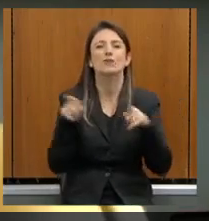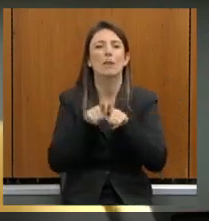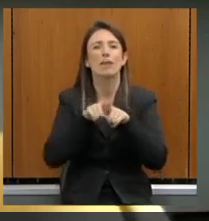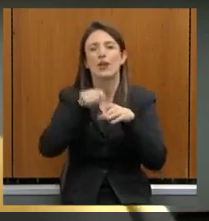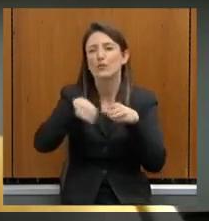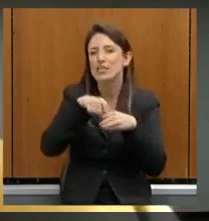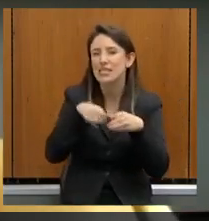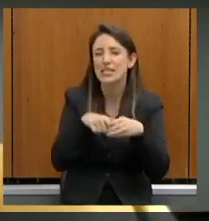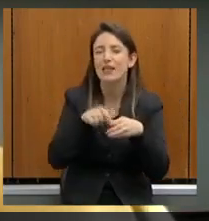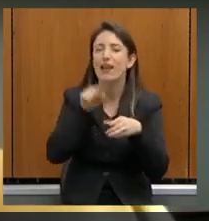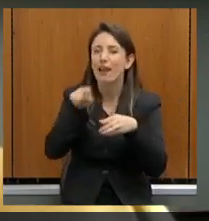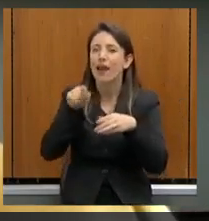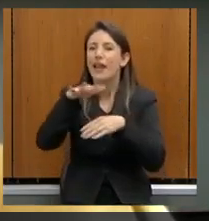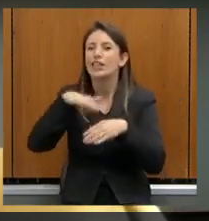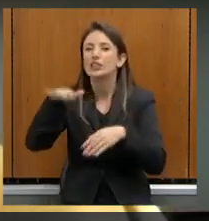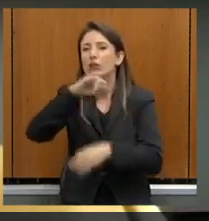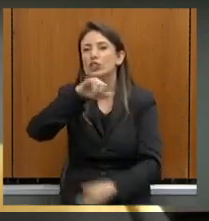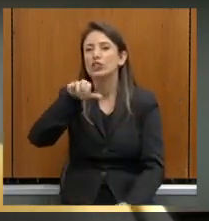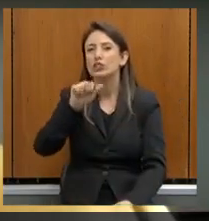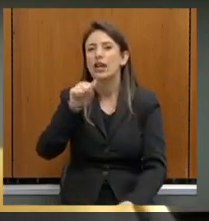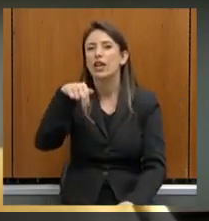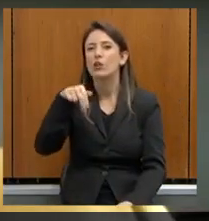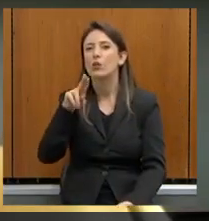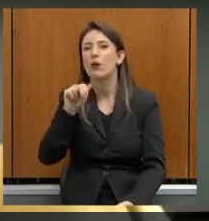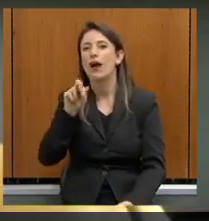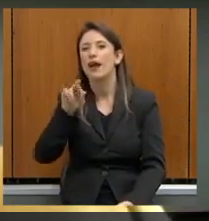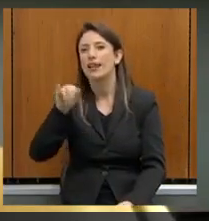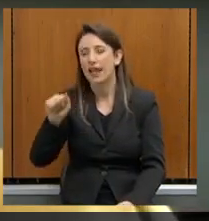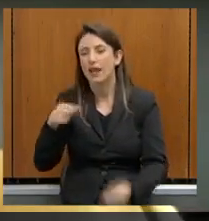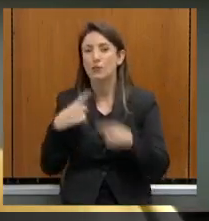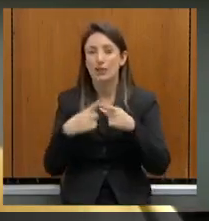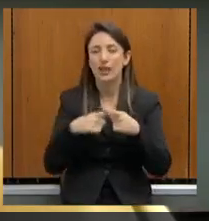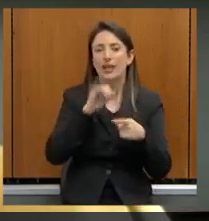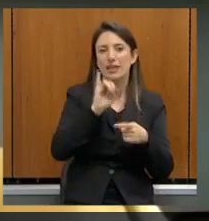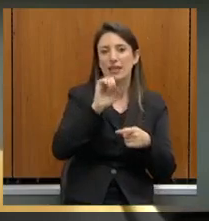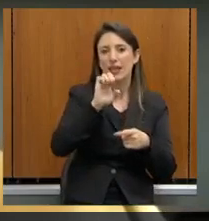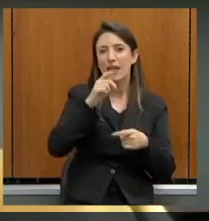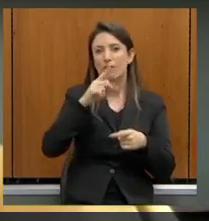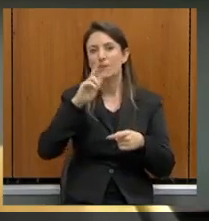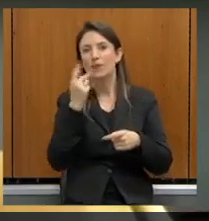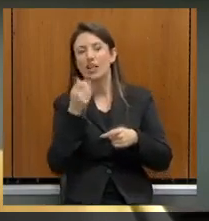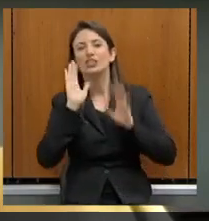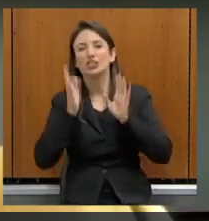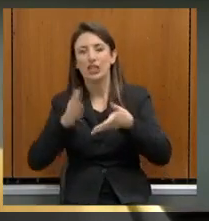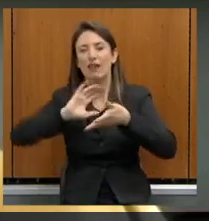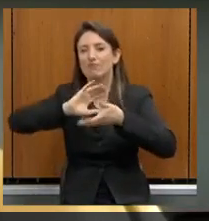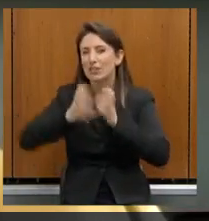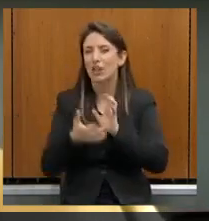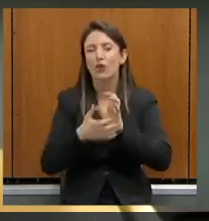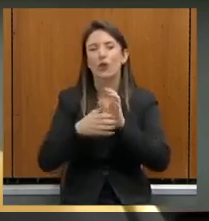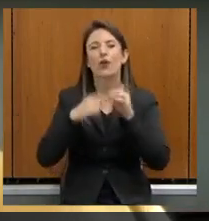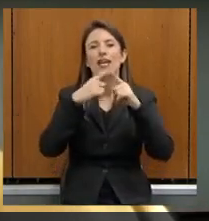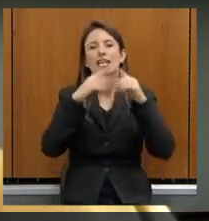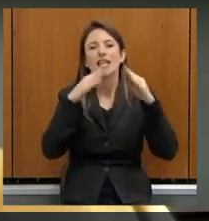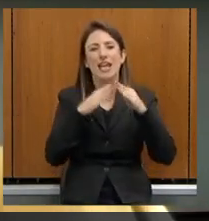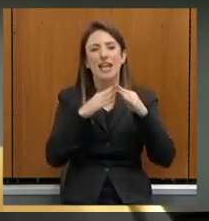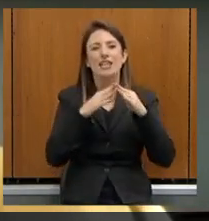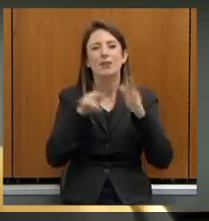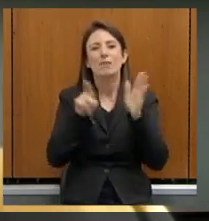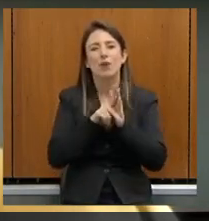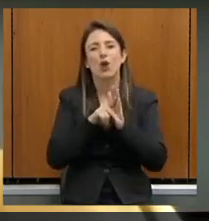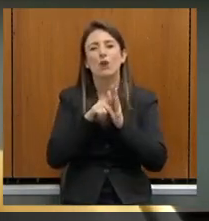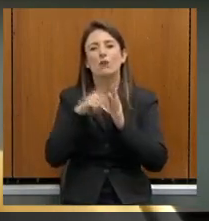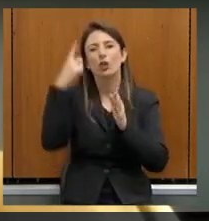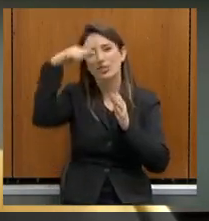colocou um recurso para complementar porque o IEFA já restaurou a igreja do Rosário dos negros dos pretos do Rosário dos escravos da região